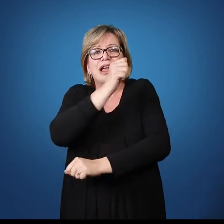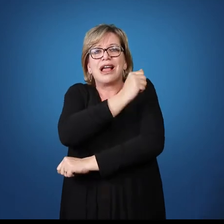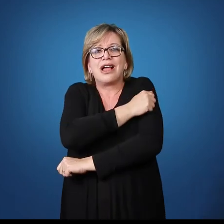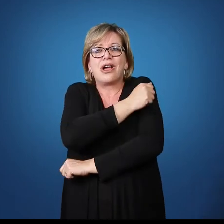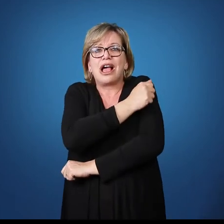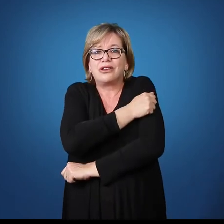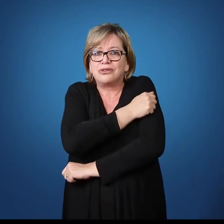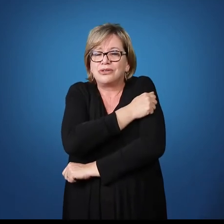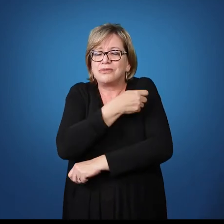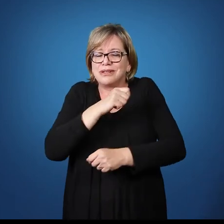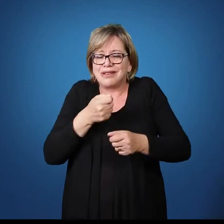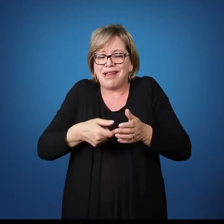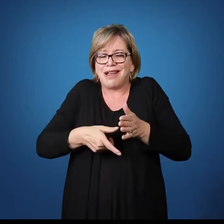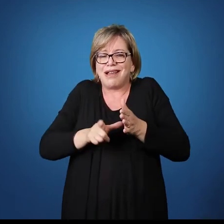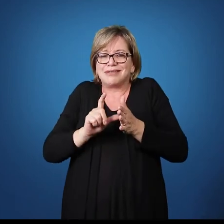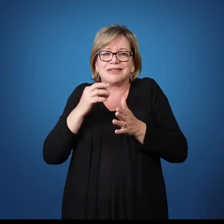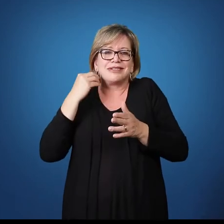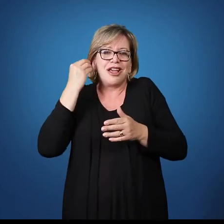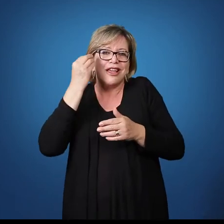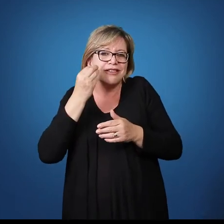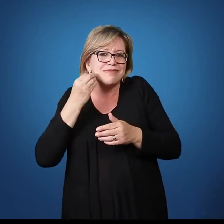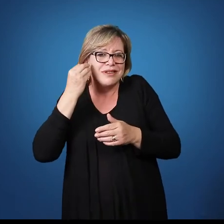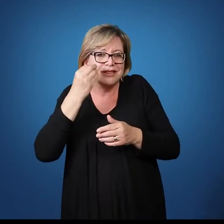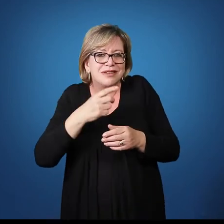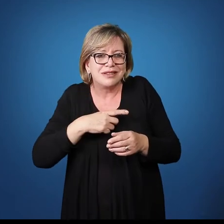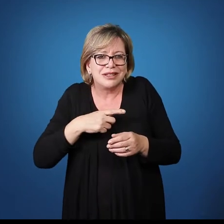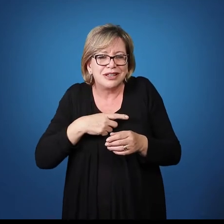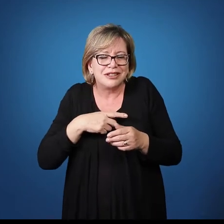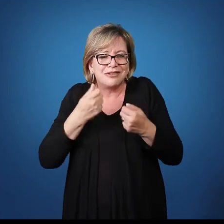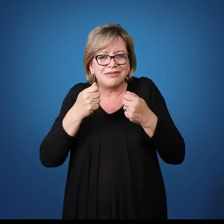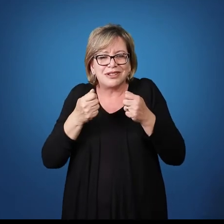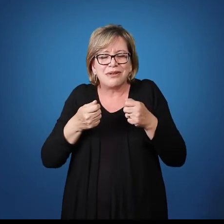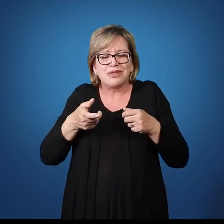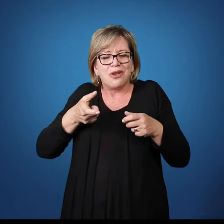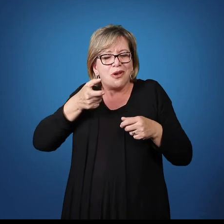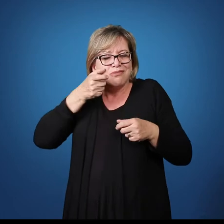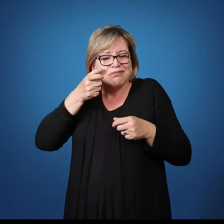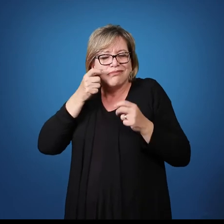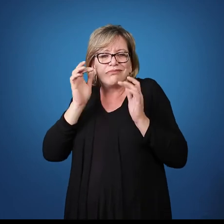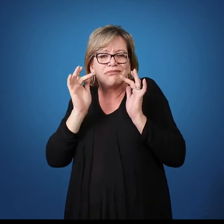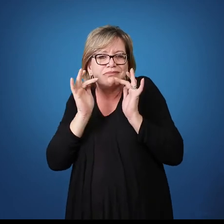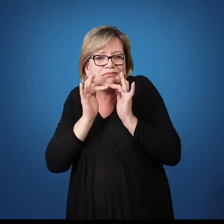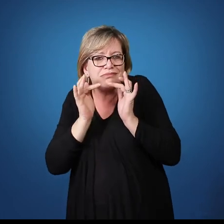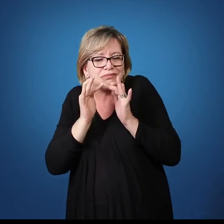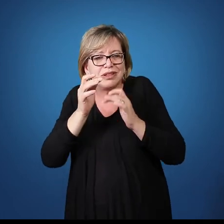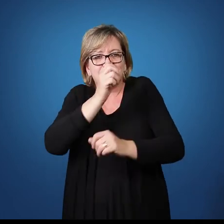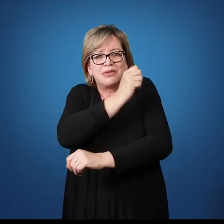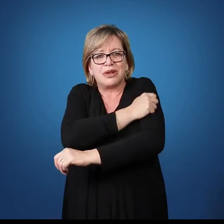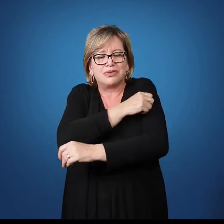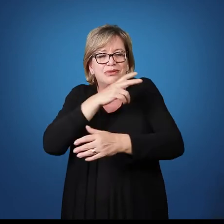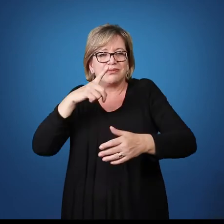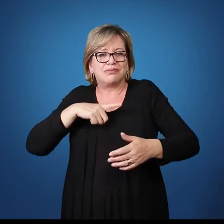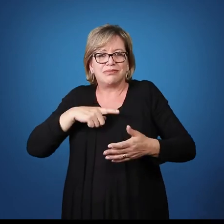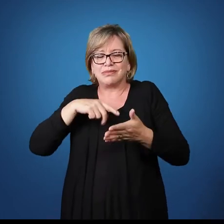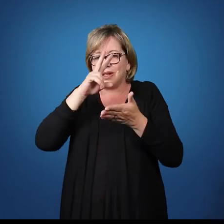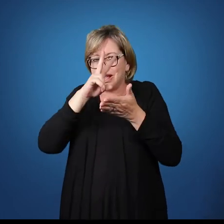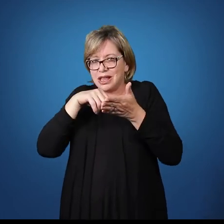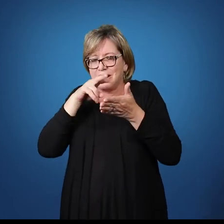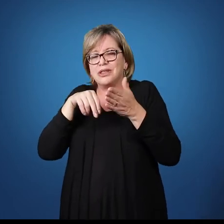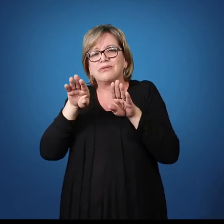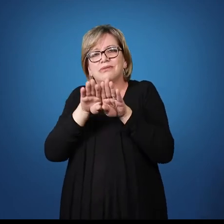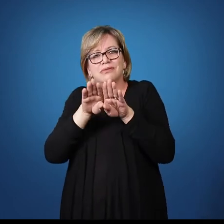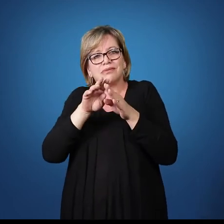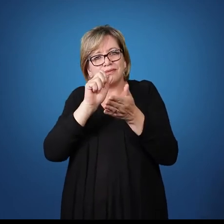isso de casa, né? Nós precisamos observar qual é o contato que esse aluno tem com a leitura e com a